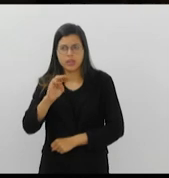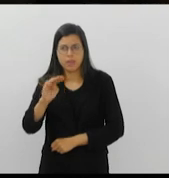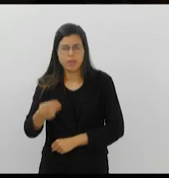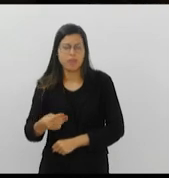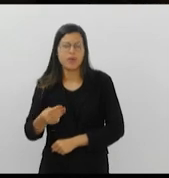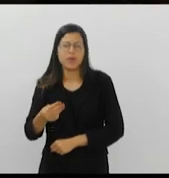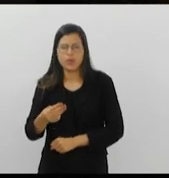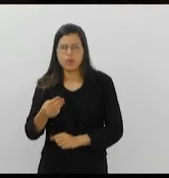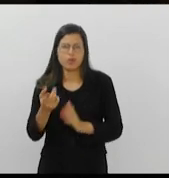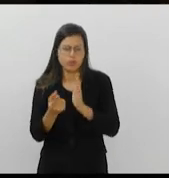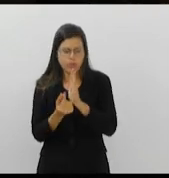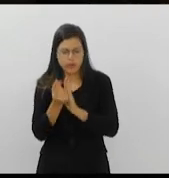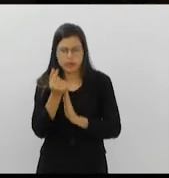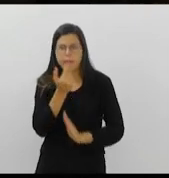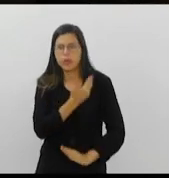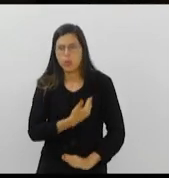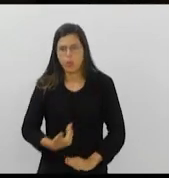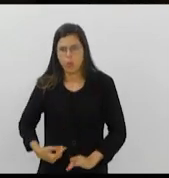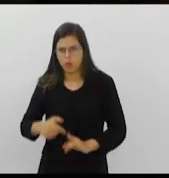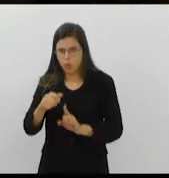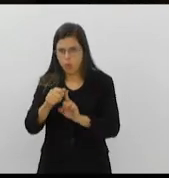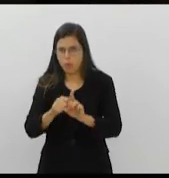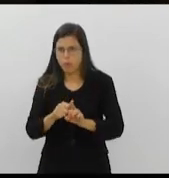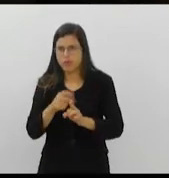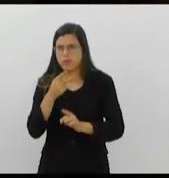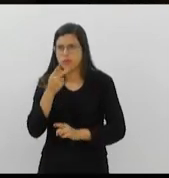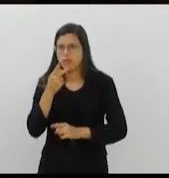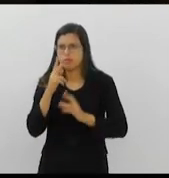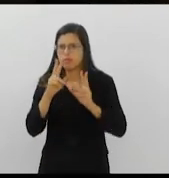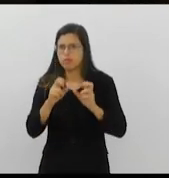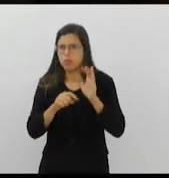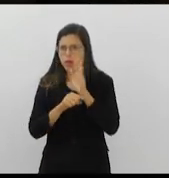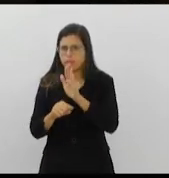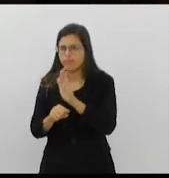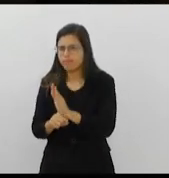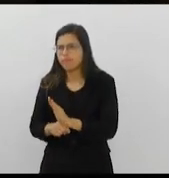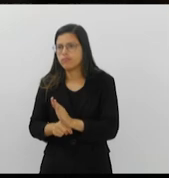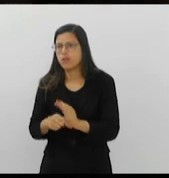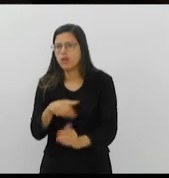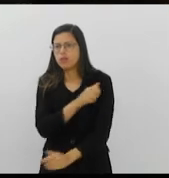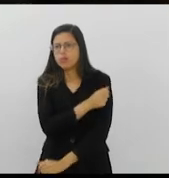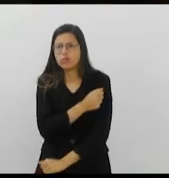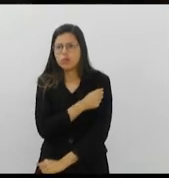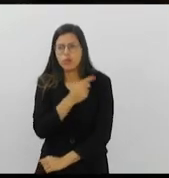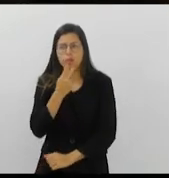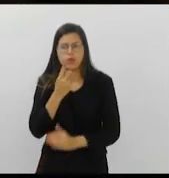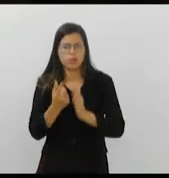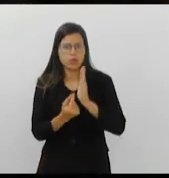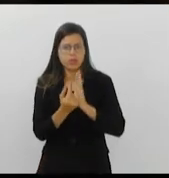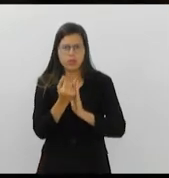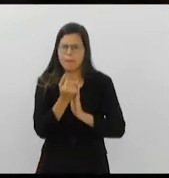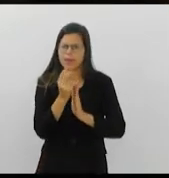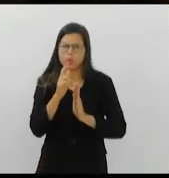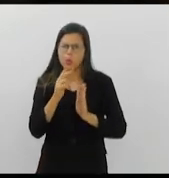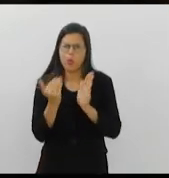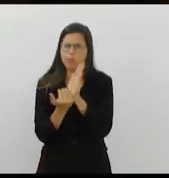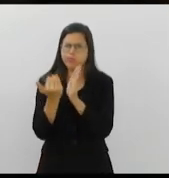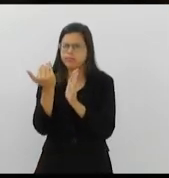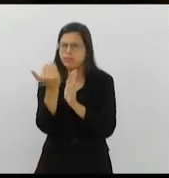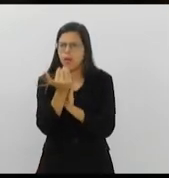públicos mensalmente. Então, falar da assistência estudantil é falar de um orçamento não exorbitante,